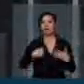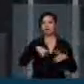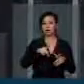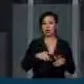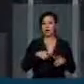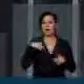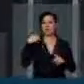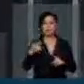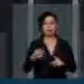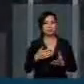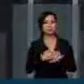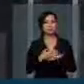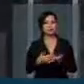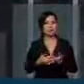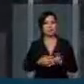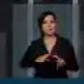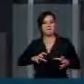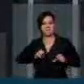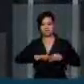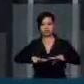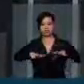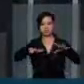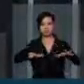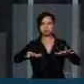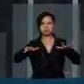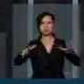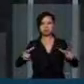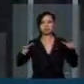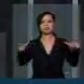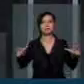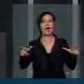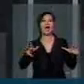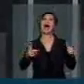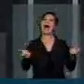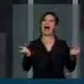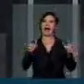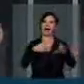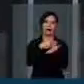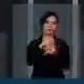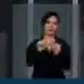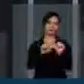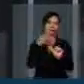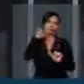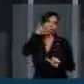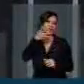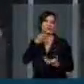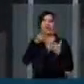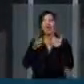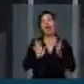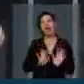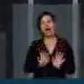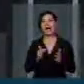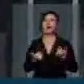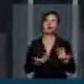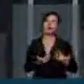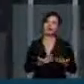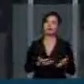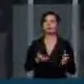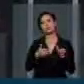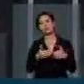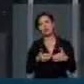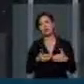para a rua, era a nossa juventude que estava reivindicando melhorias que tensionam pelo gasto público,